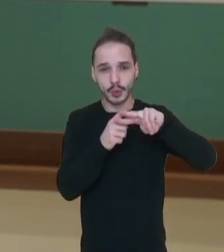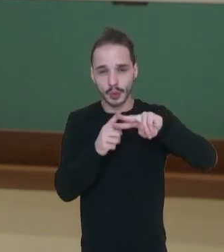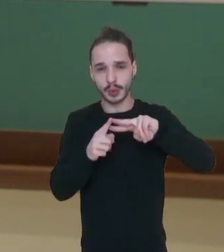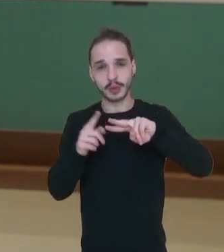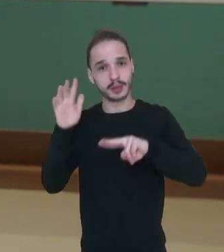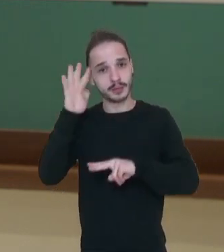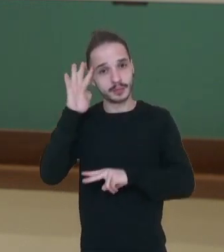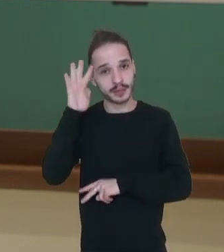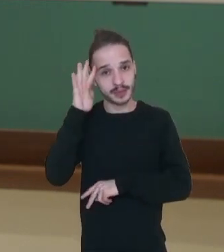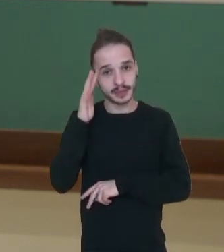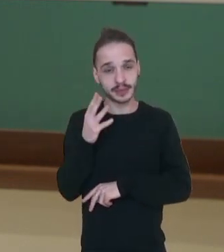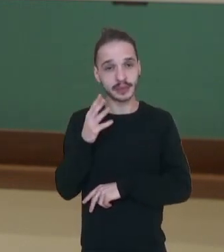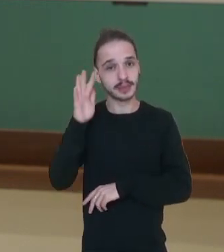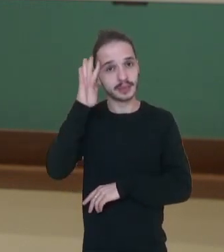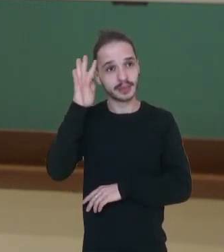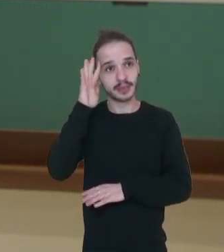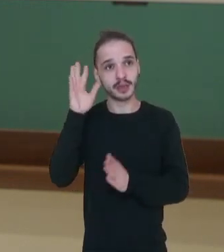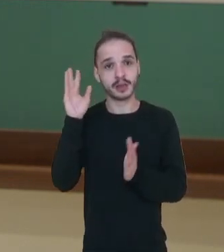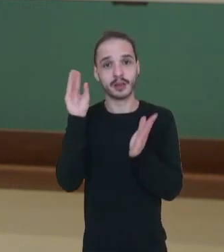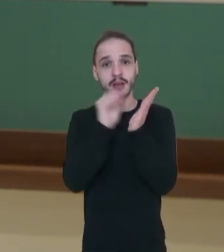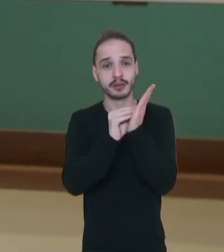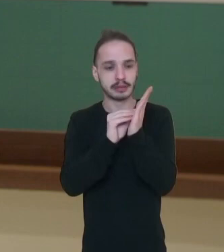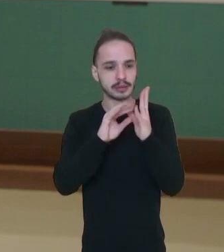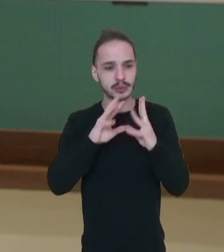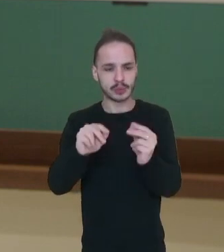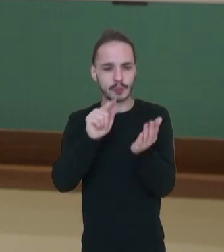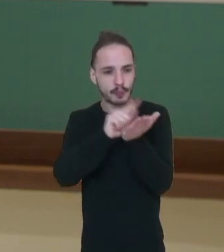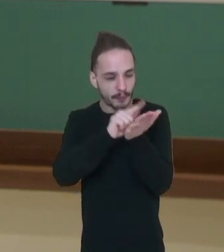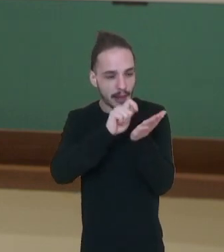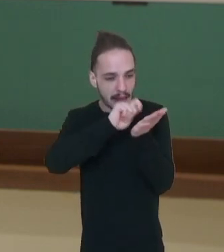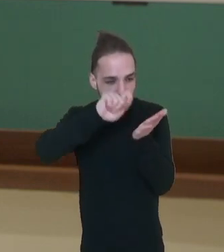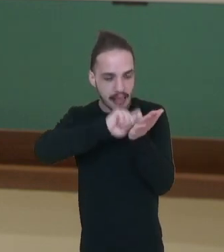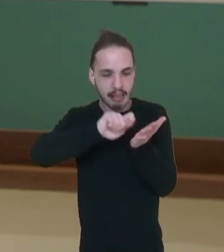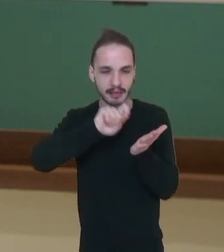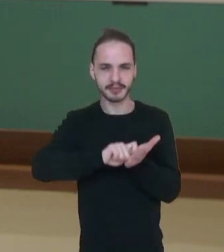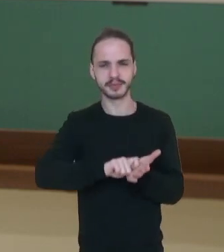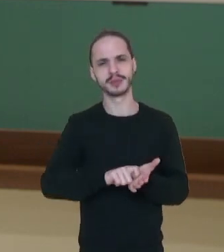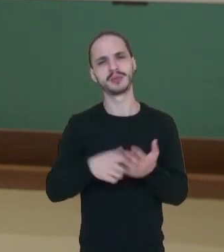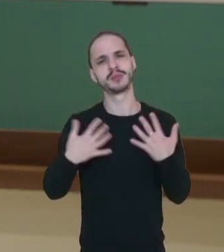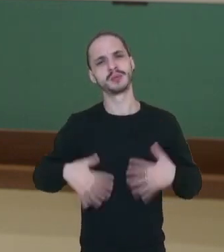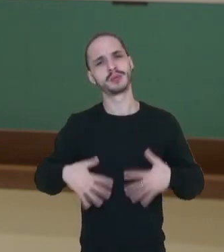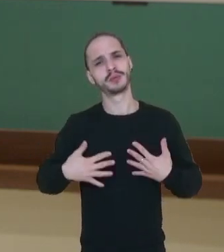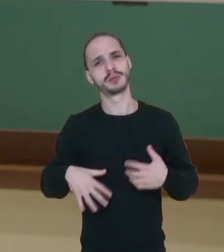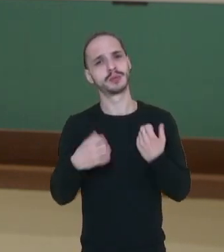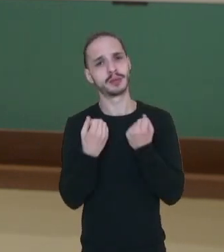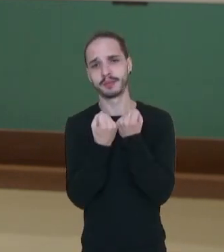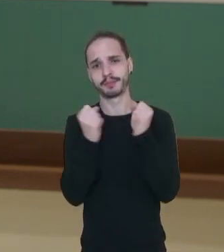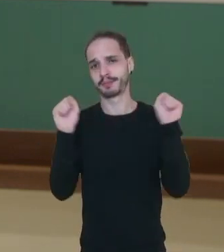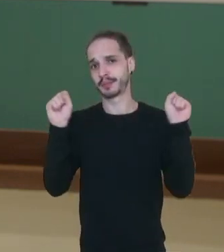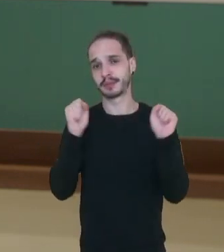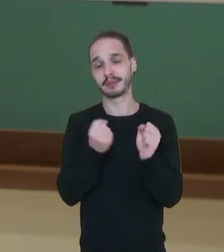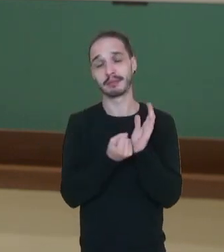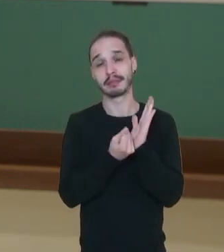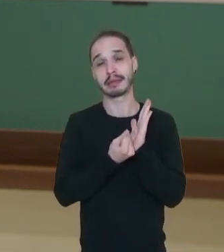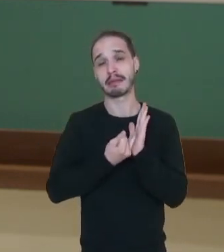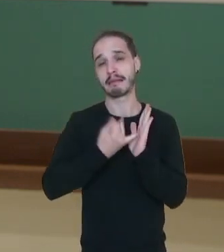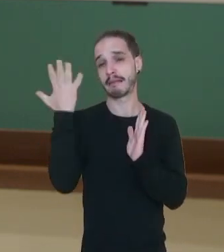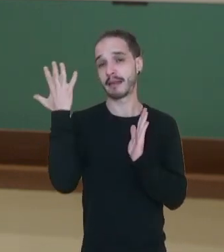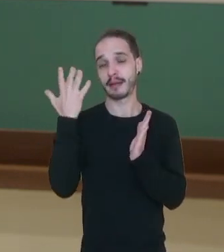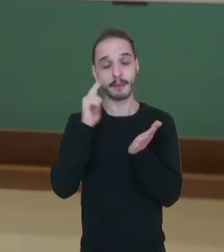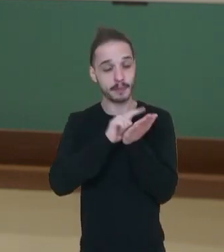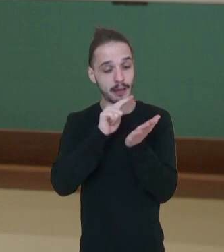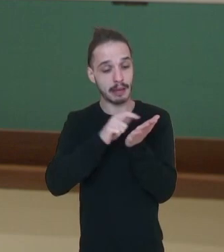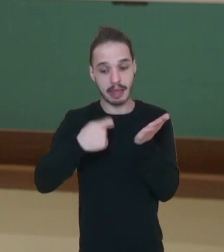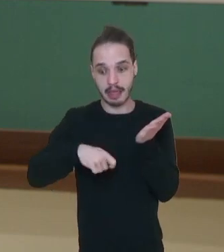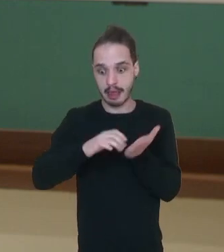fosse anotar todos esses genes em papéis. Seria praticamente inviável, né, a quantidade de papéis que a